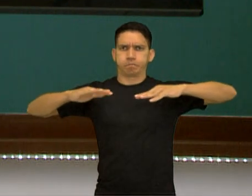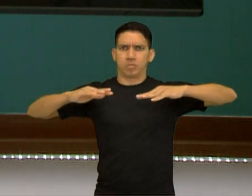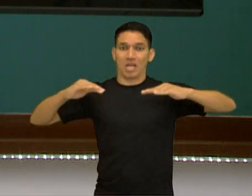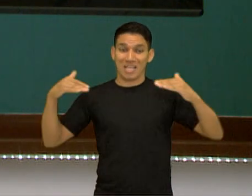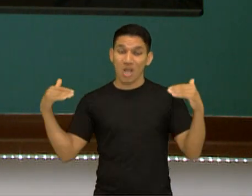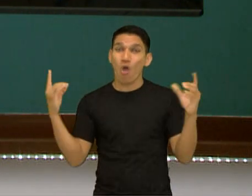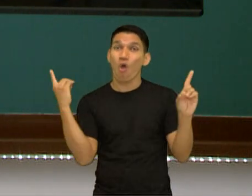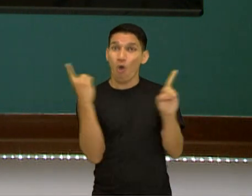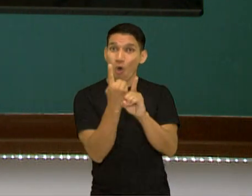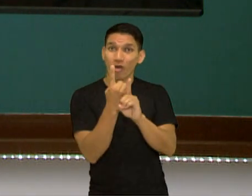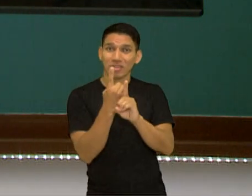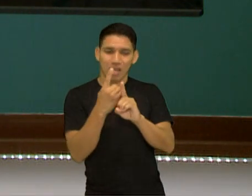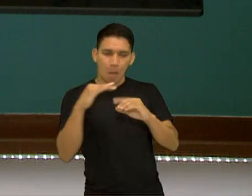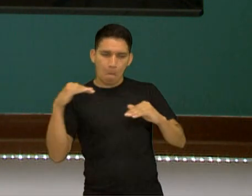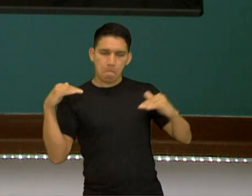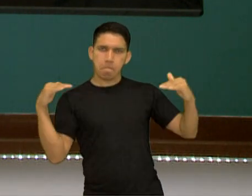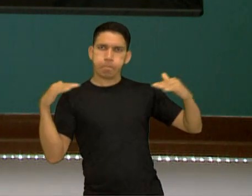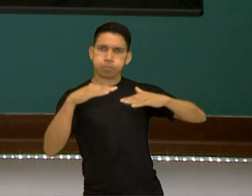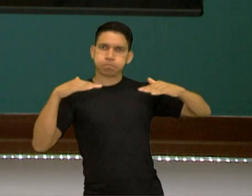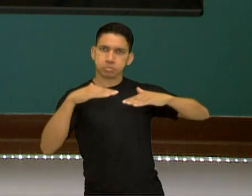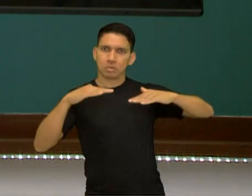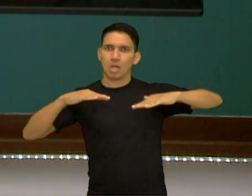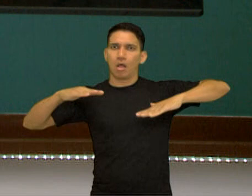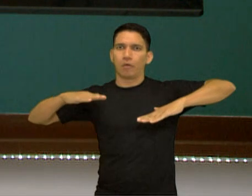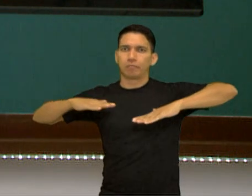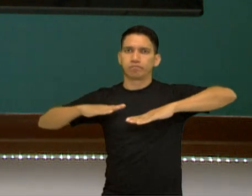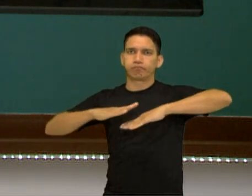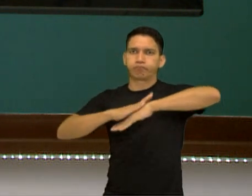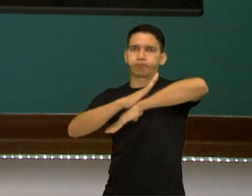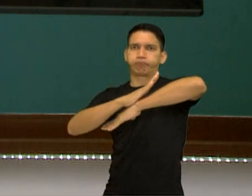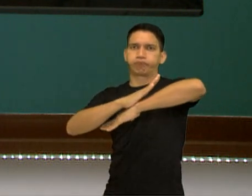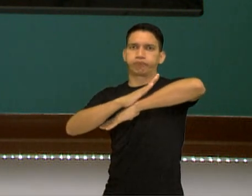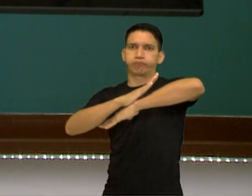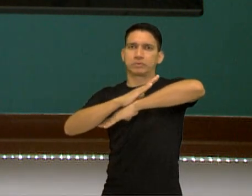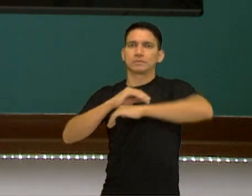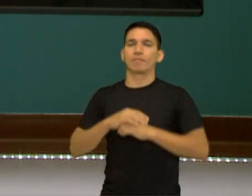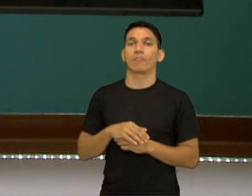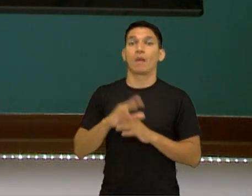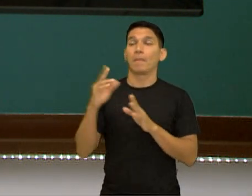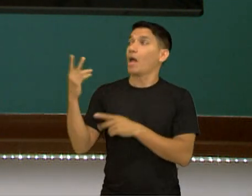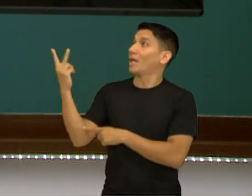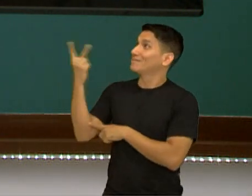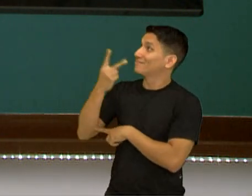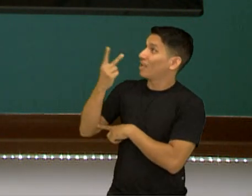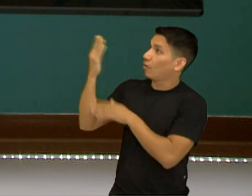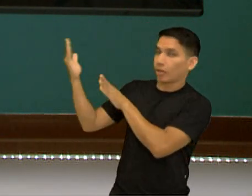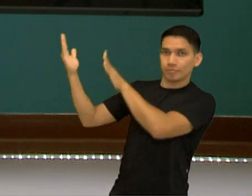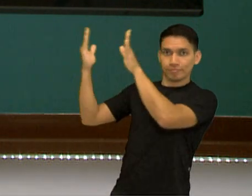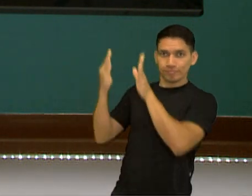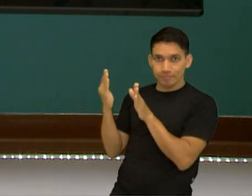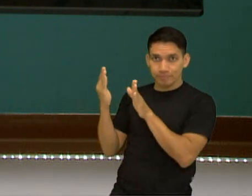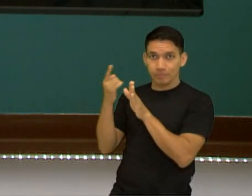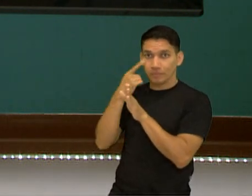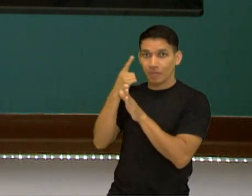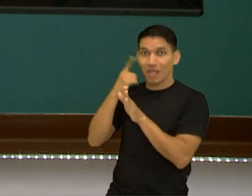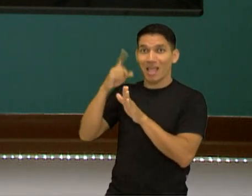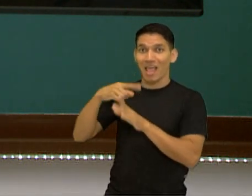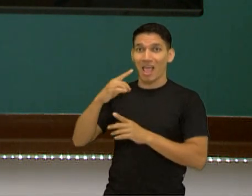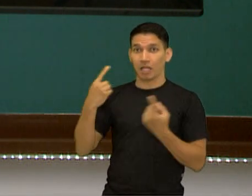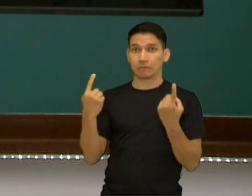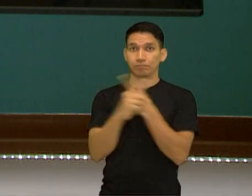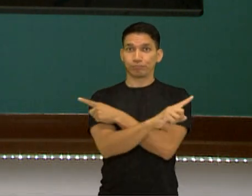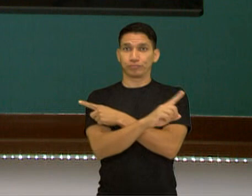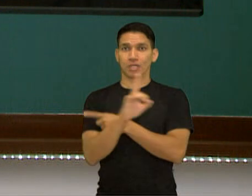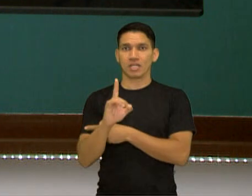indo de encontro umas às outras. Agora, quando a gente olha a segunda imagem, onde nós estamos falando das placas